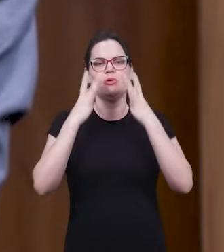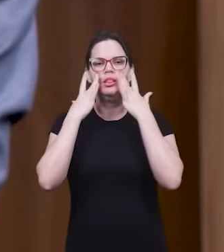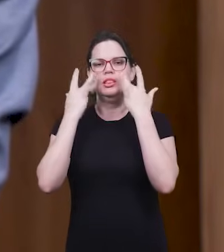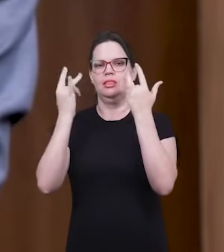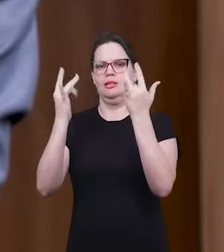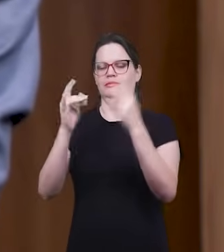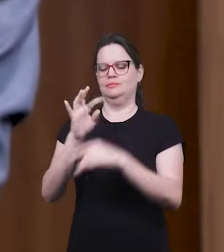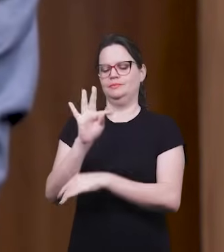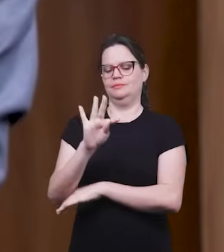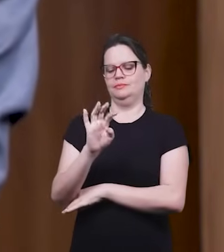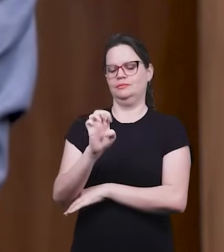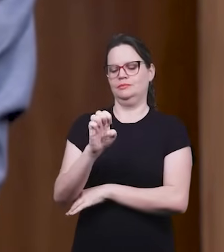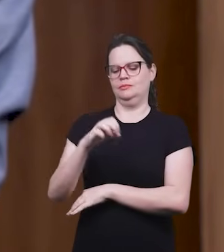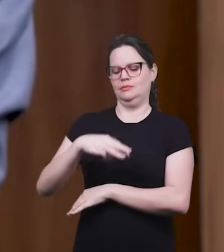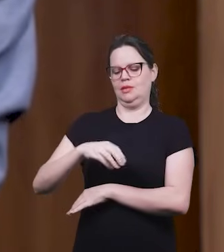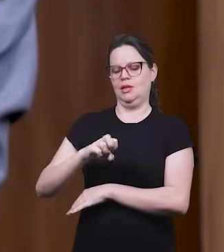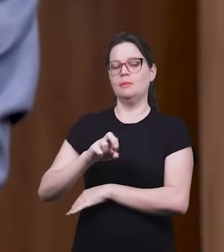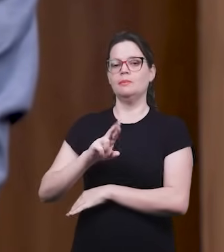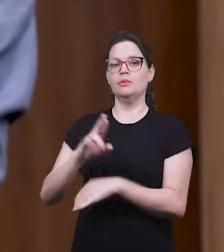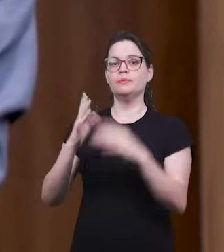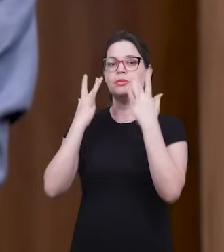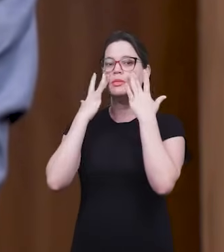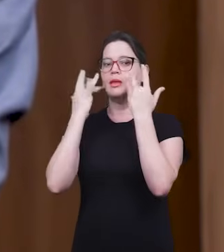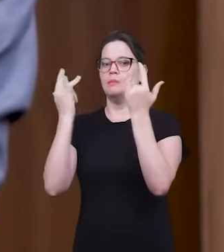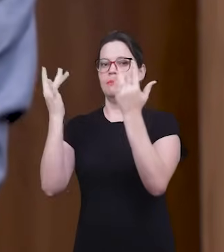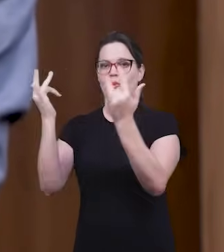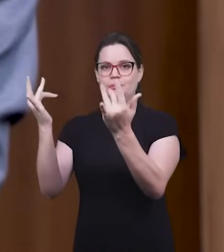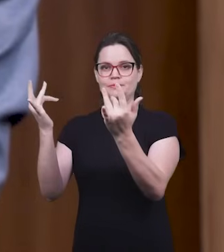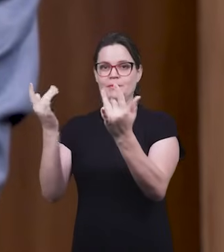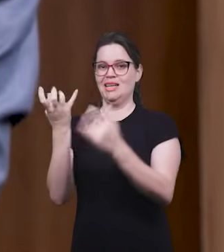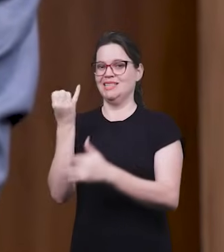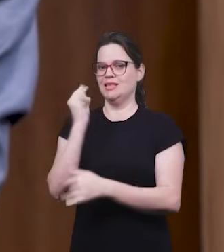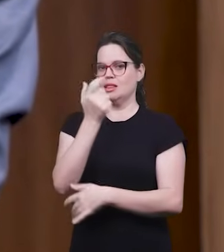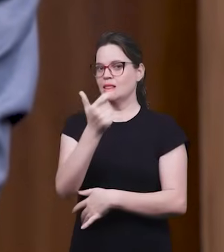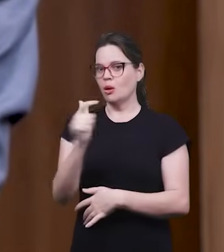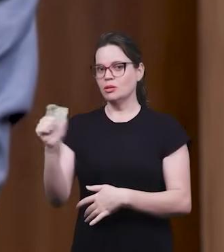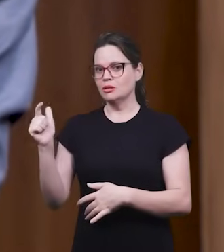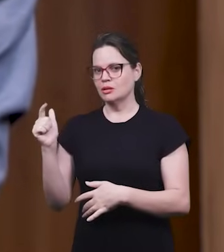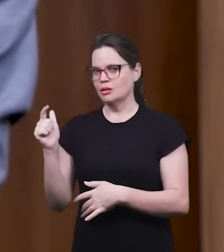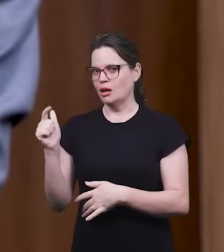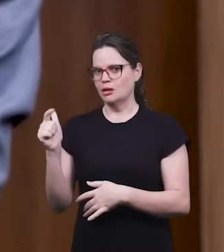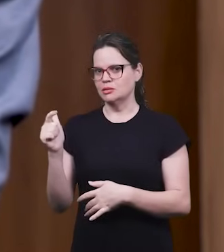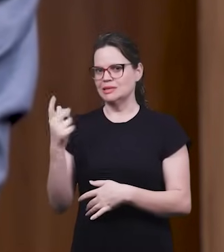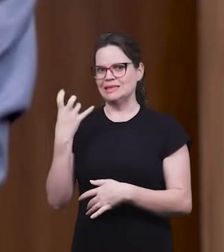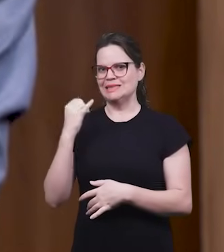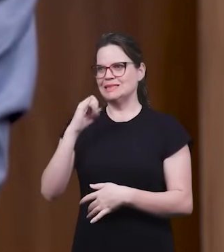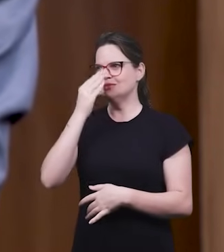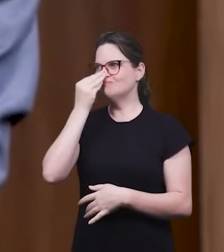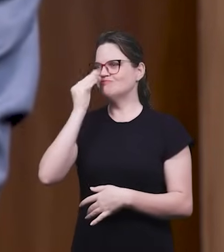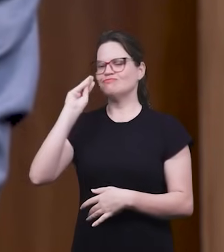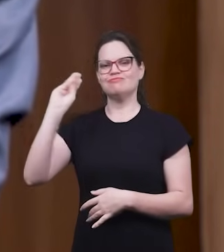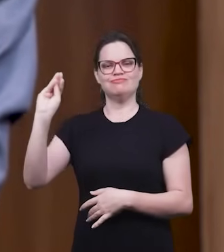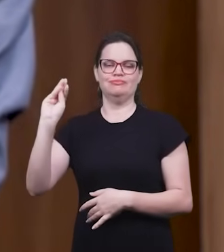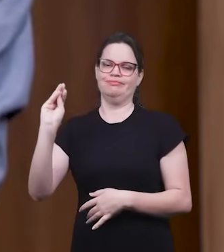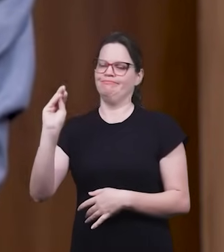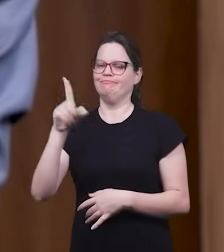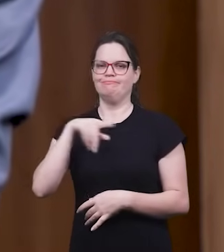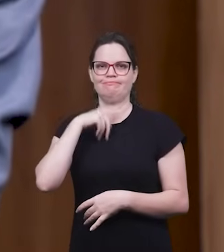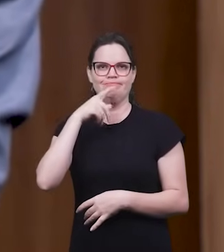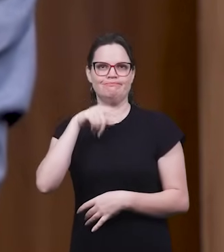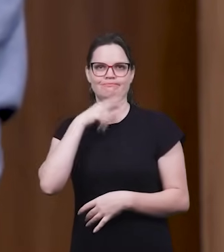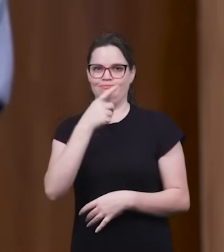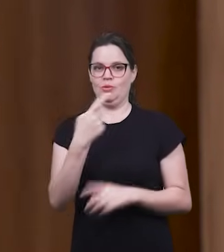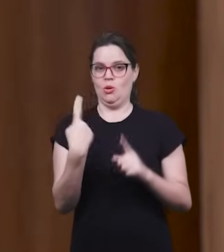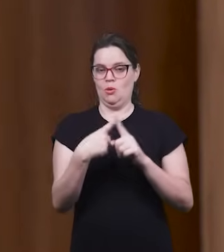o temor do Senhor. Se não tem temor, não vai nada. Então, mostrar a palavra como fala em